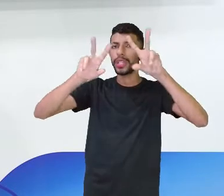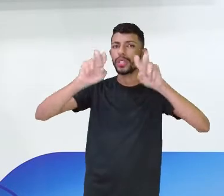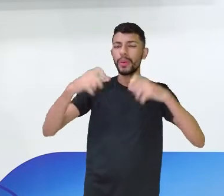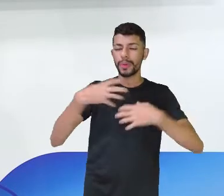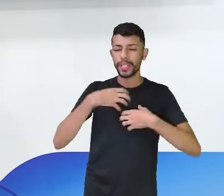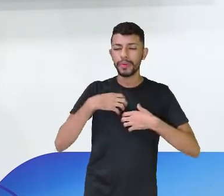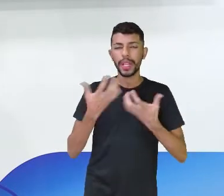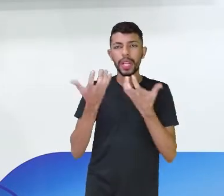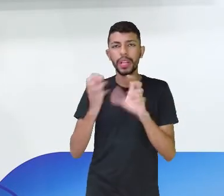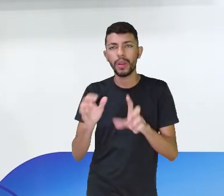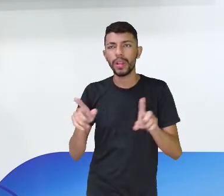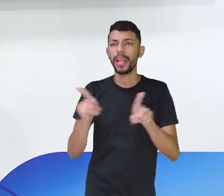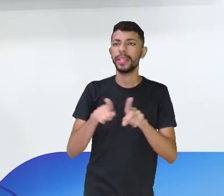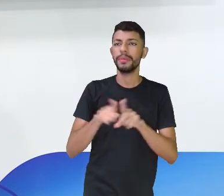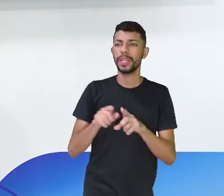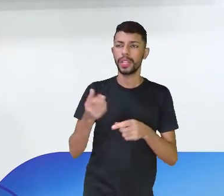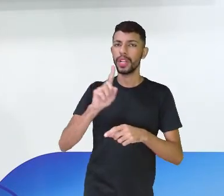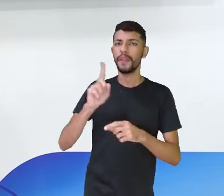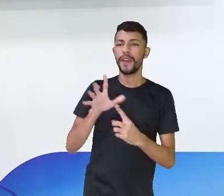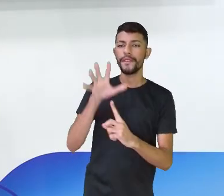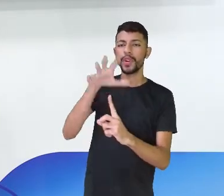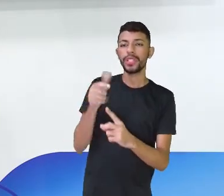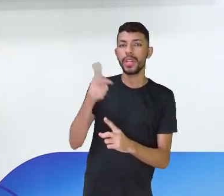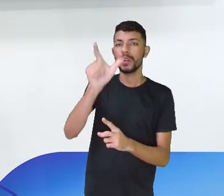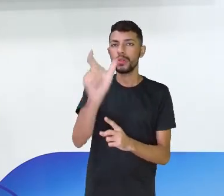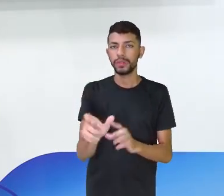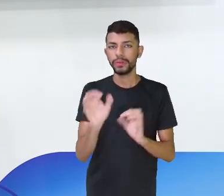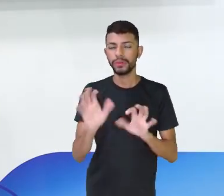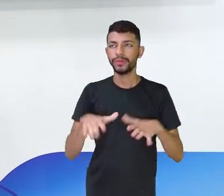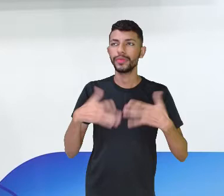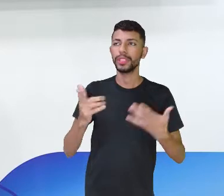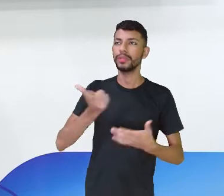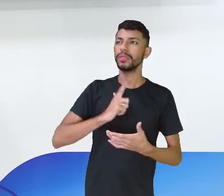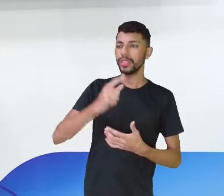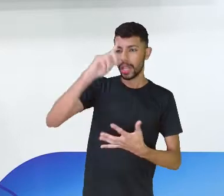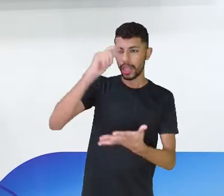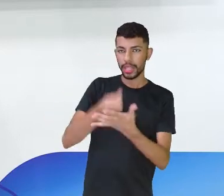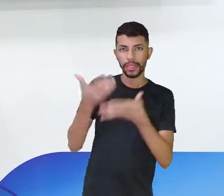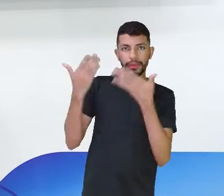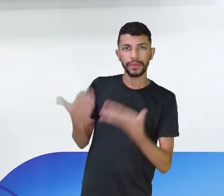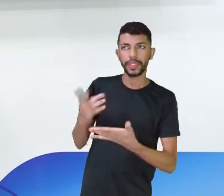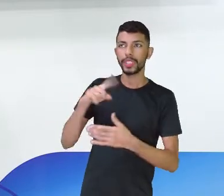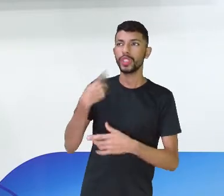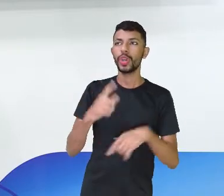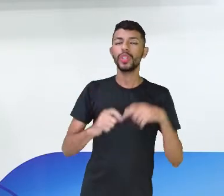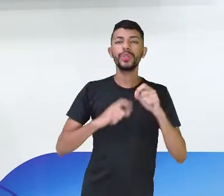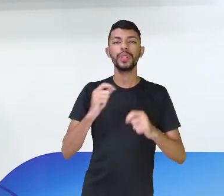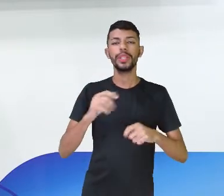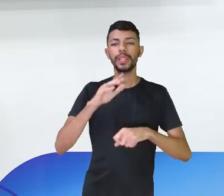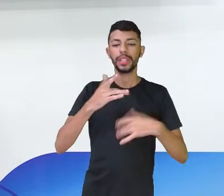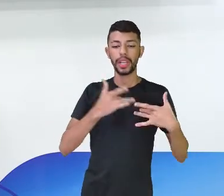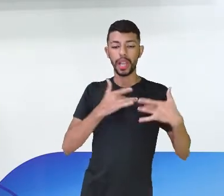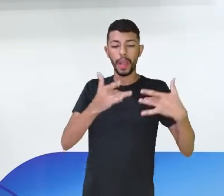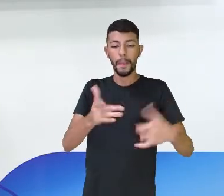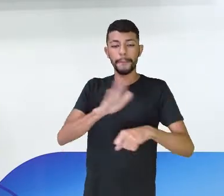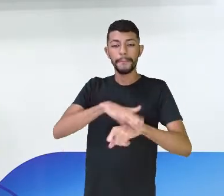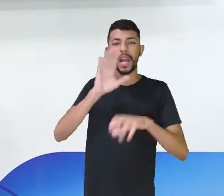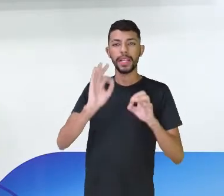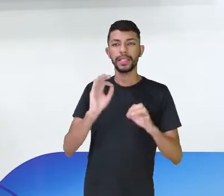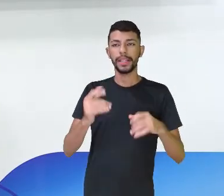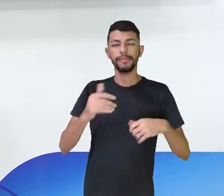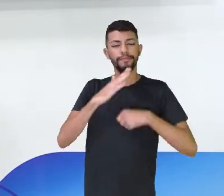que ele não vai precipitar no outro. E aí, quando a gente toma essas decisões, a gente se torna mais solidário, a gente se torna